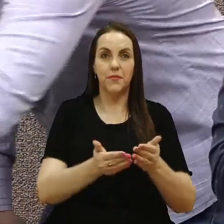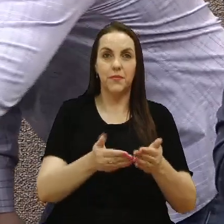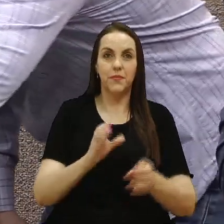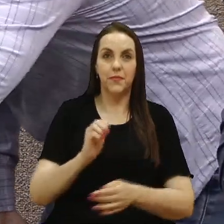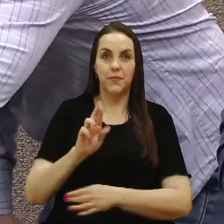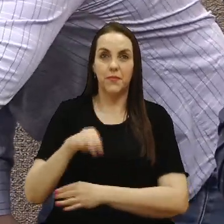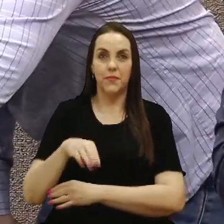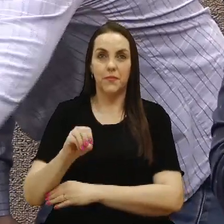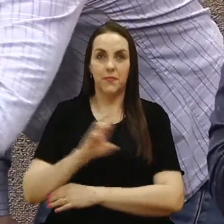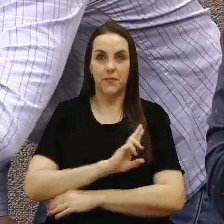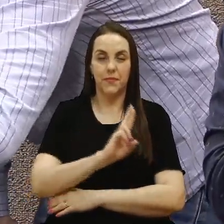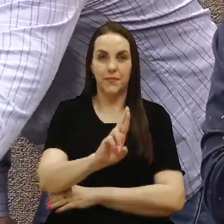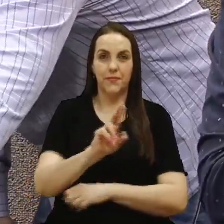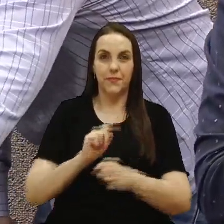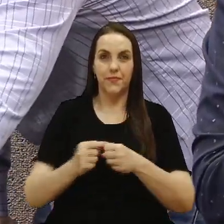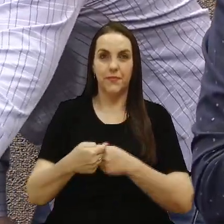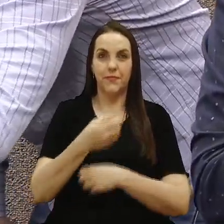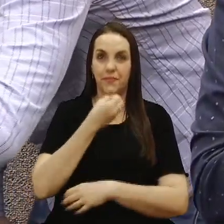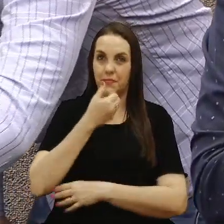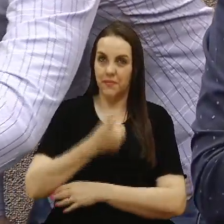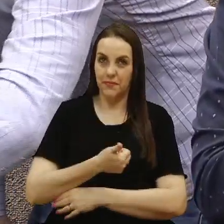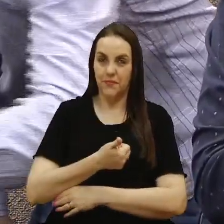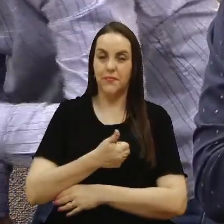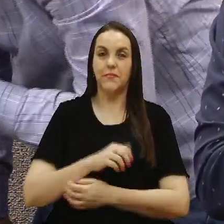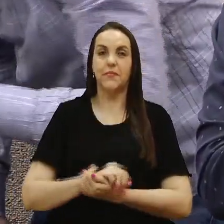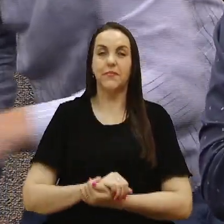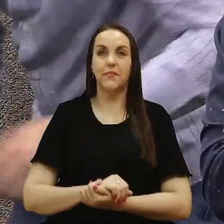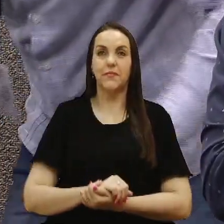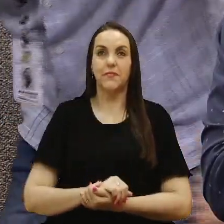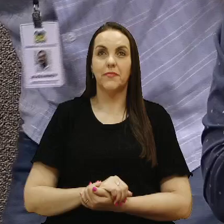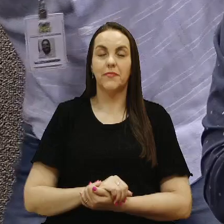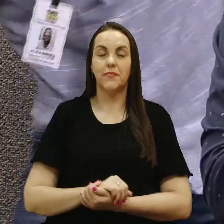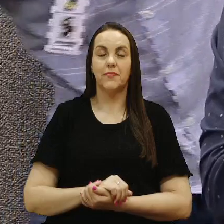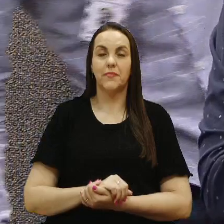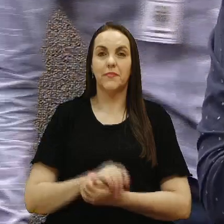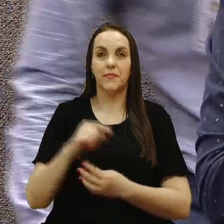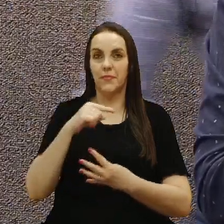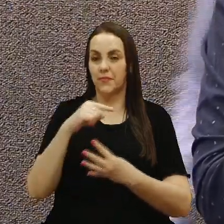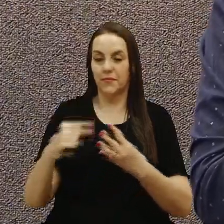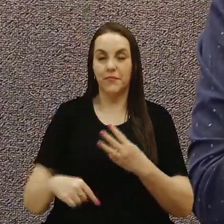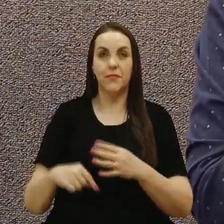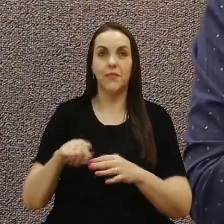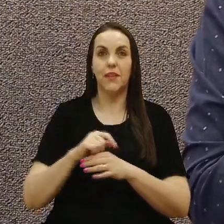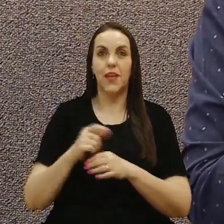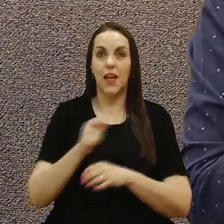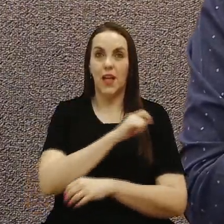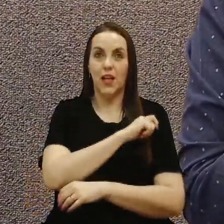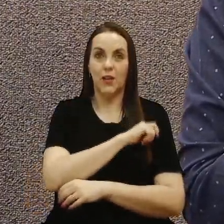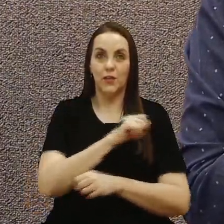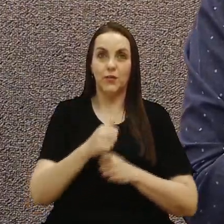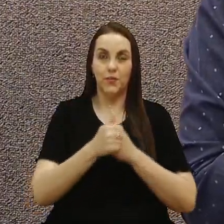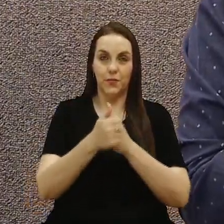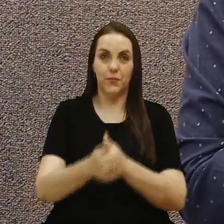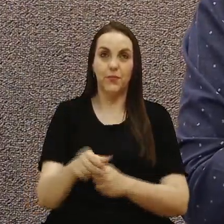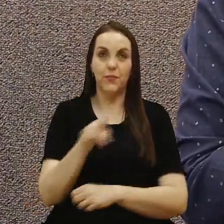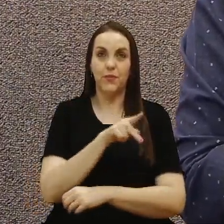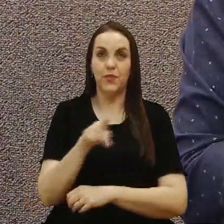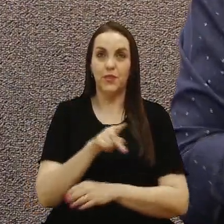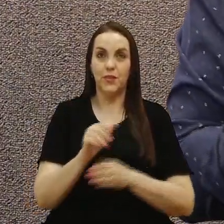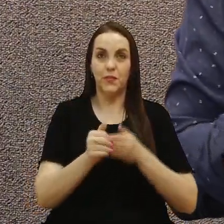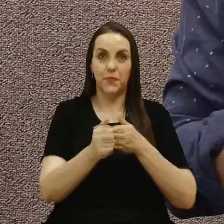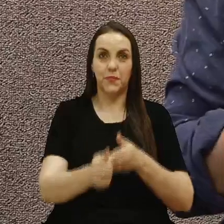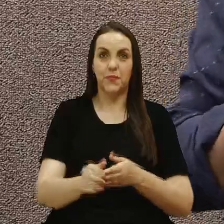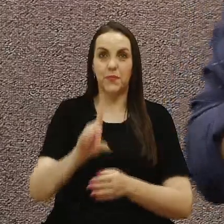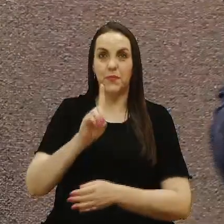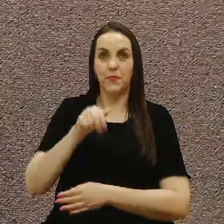bem também a nossa cidade. Em uma das categorias, os estudantes foram acompanhados pela professora orientadora Daniela